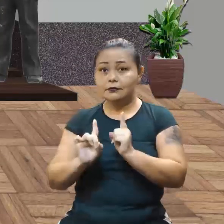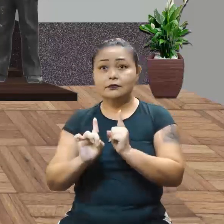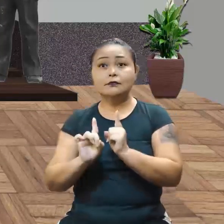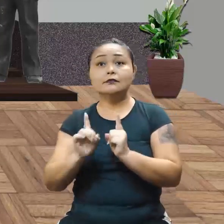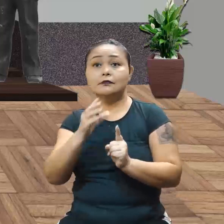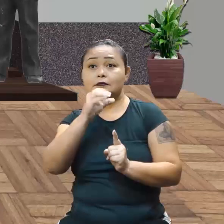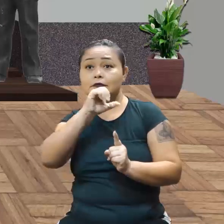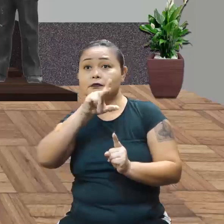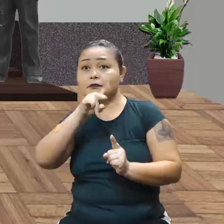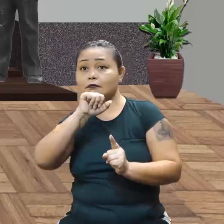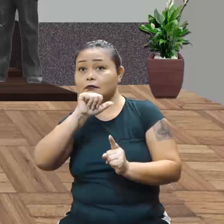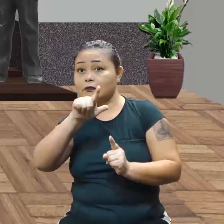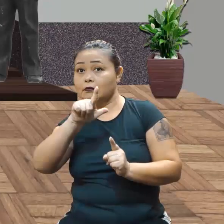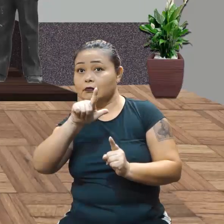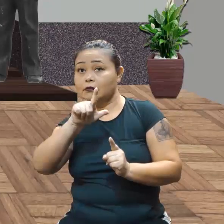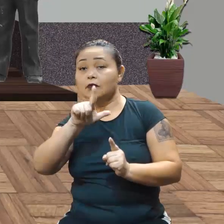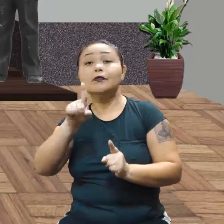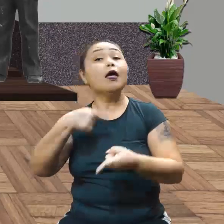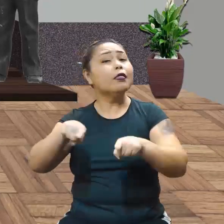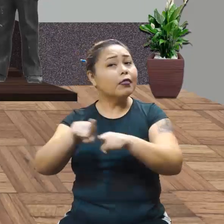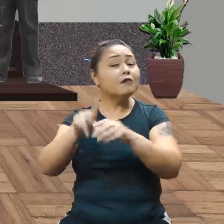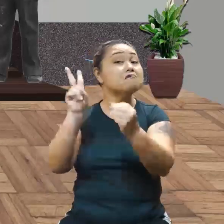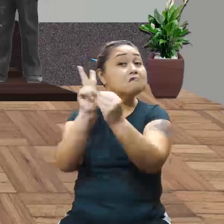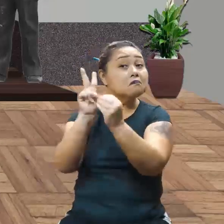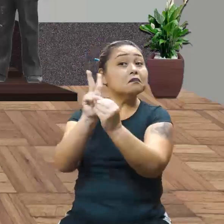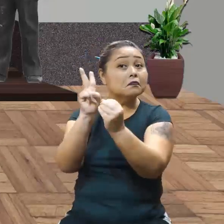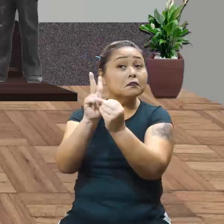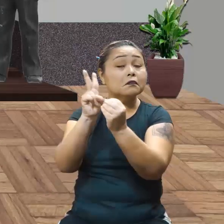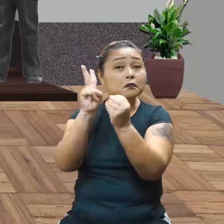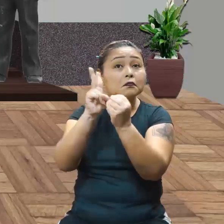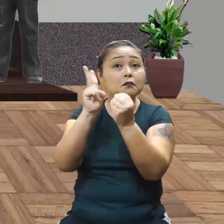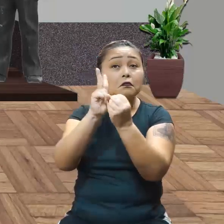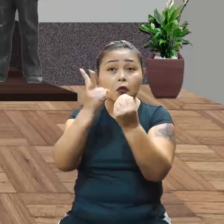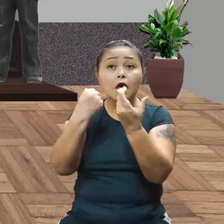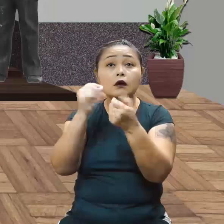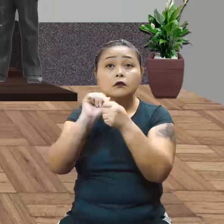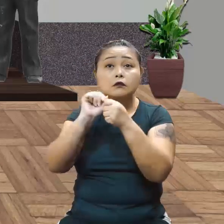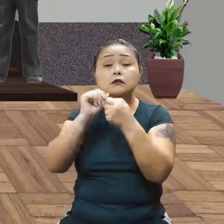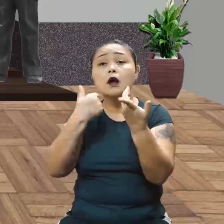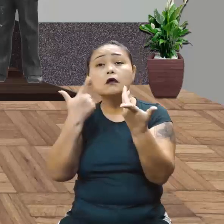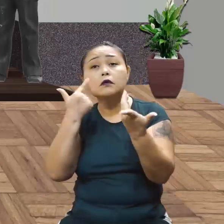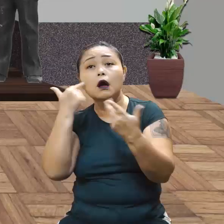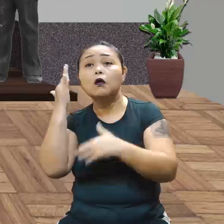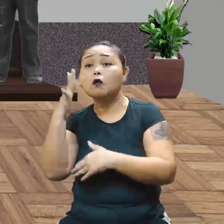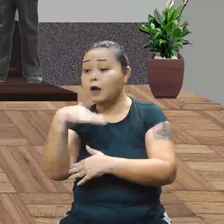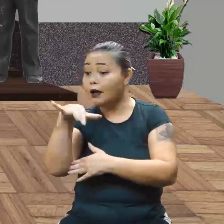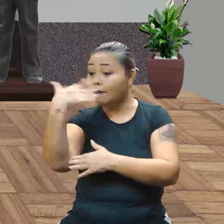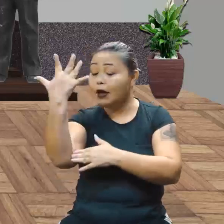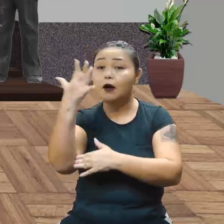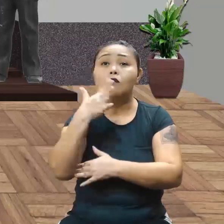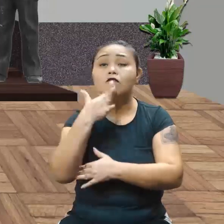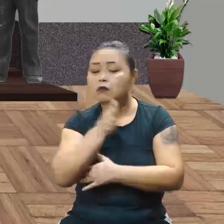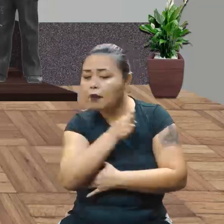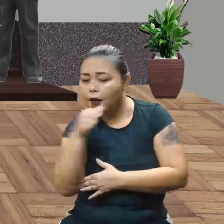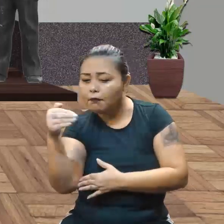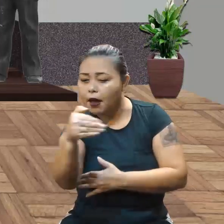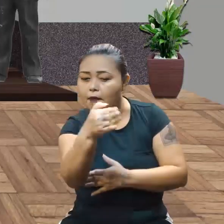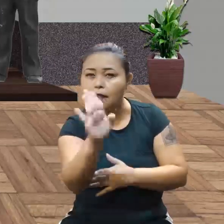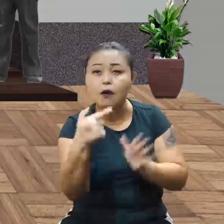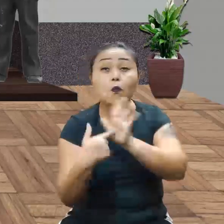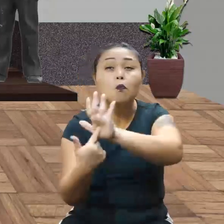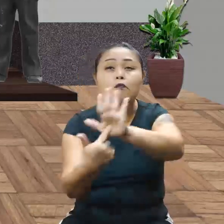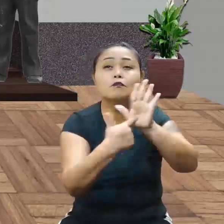por civis e por indígenas, que vão servir de mateiro, vão conhecer a região, vão saber o caminho